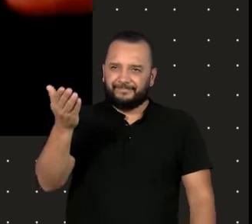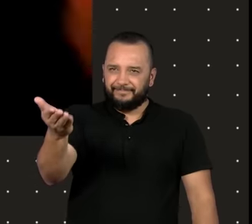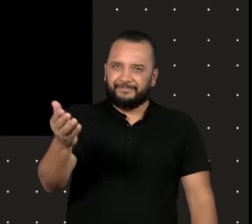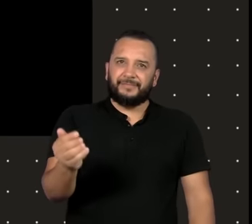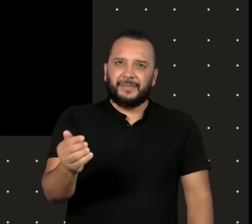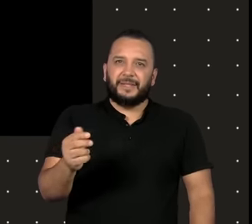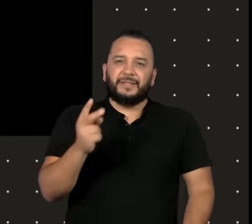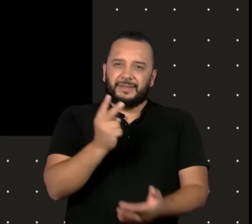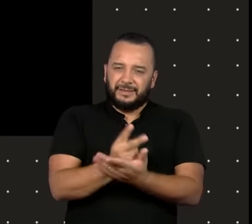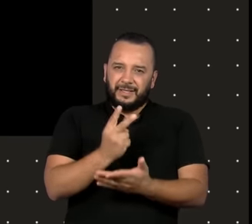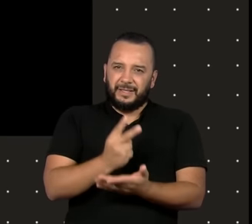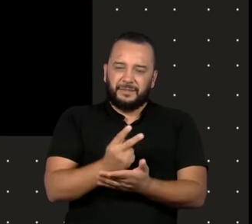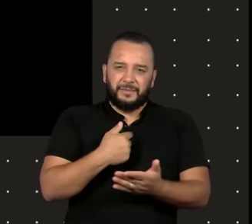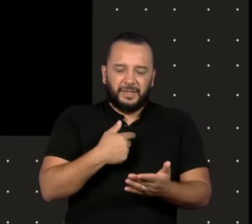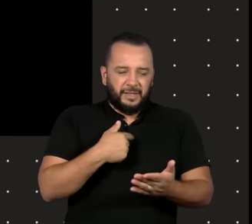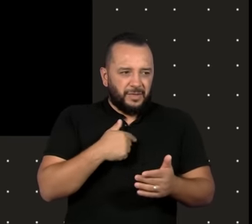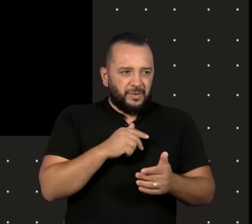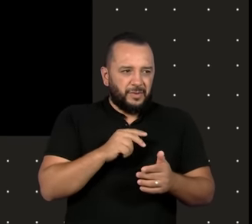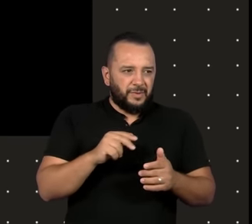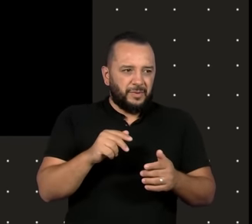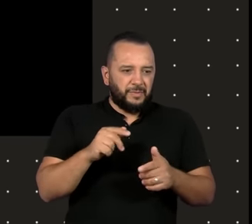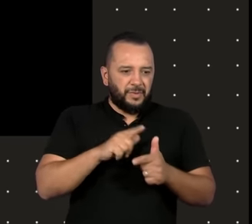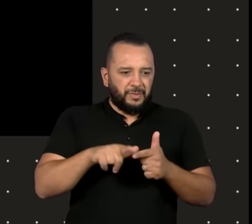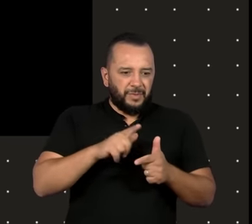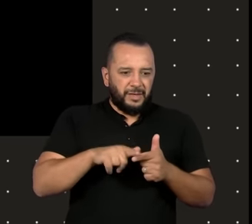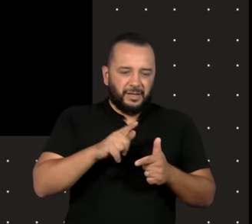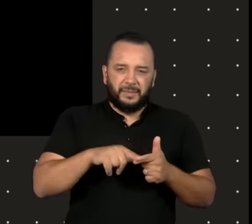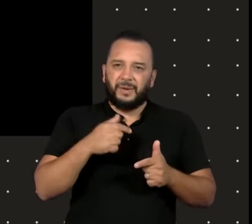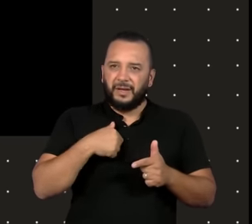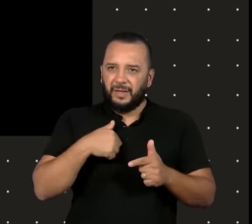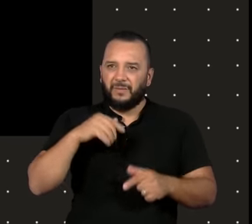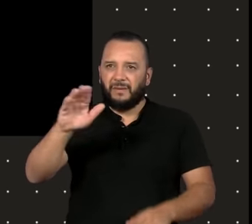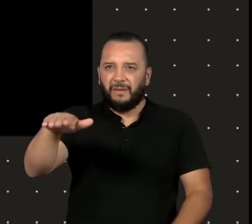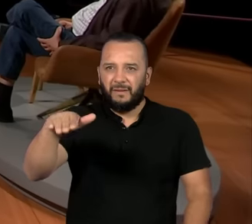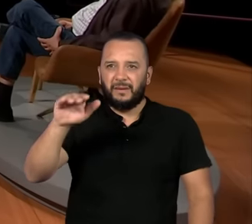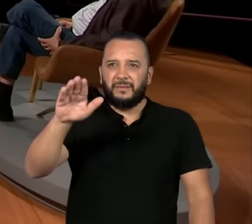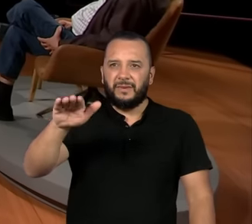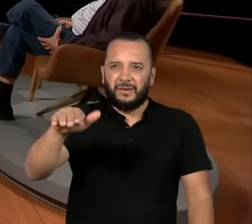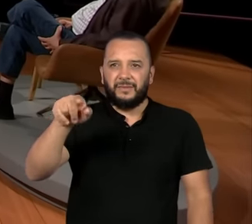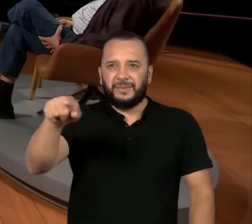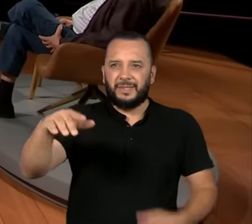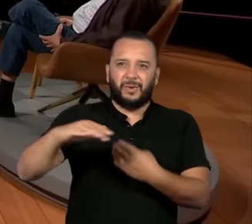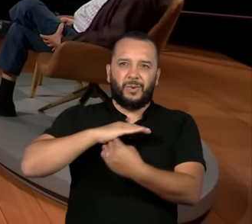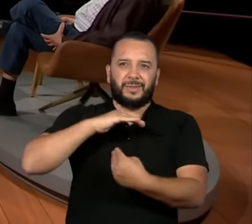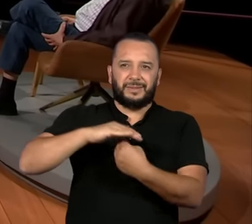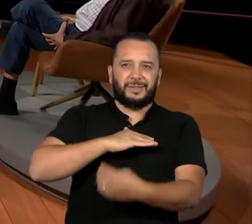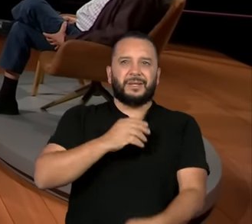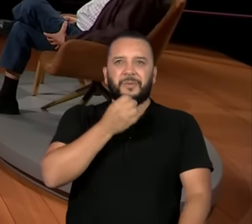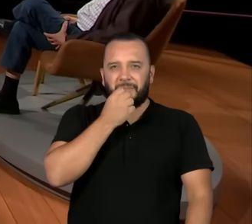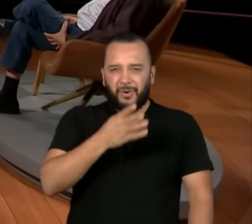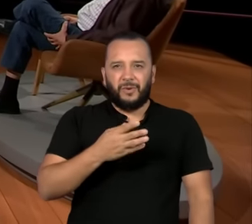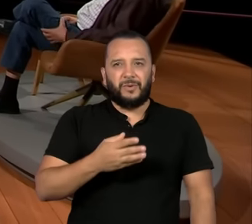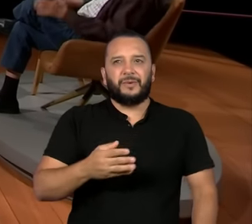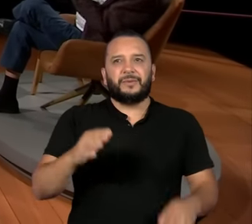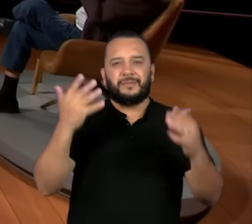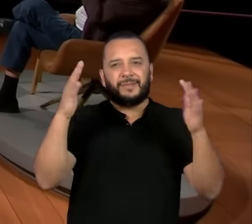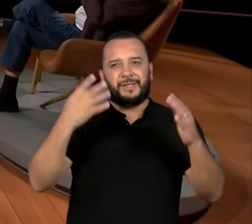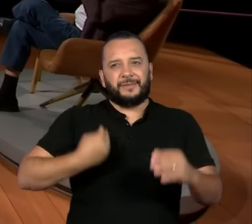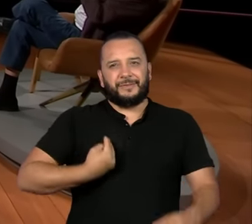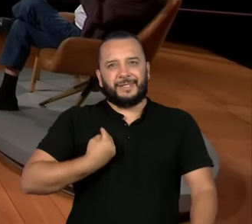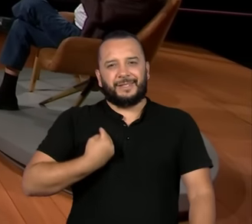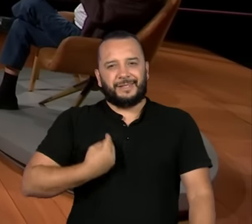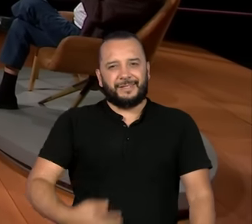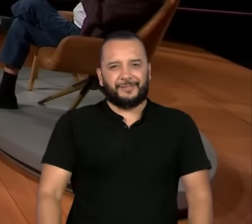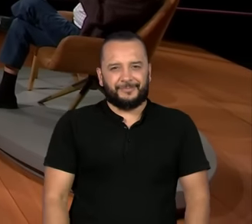Sempre recorria ao Paulo e sempre o respeitei como um belo conselheiro. Viva a vida!